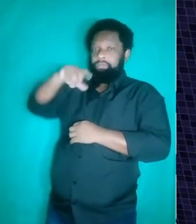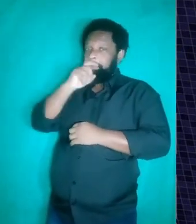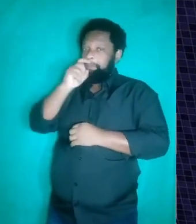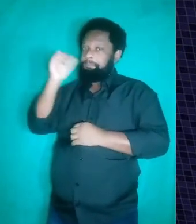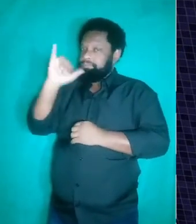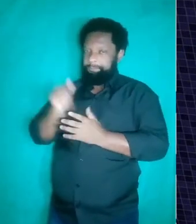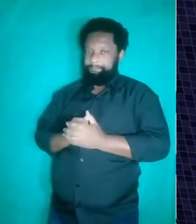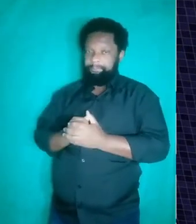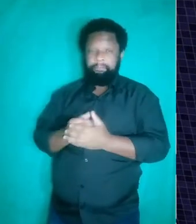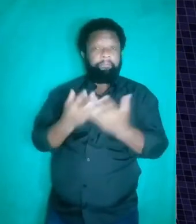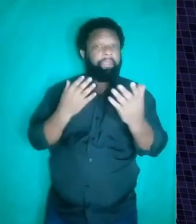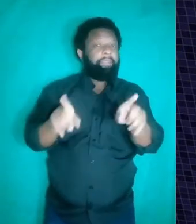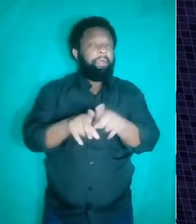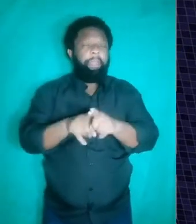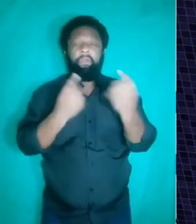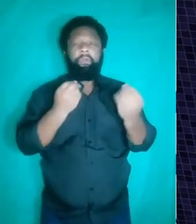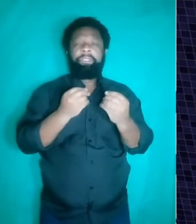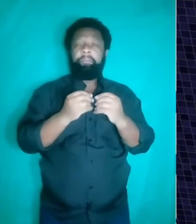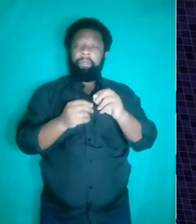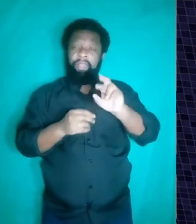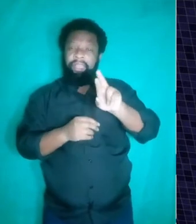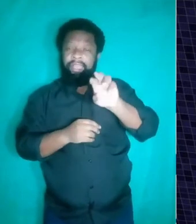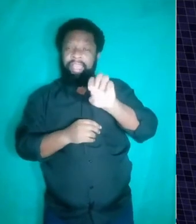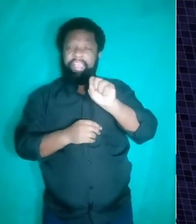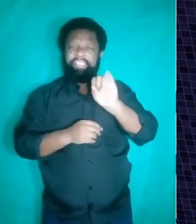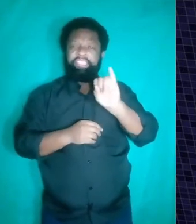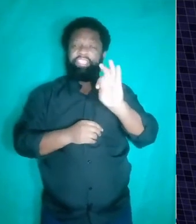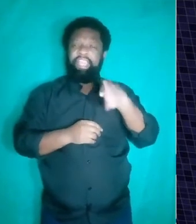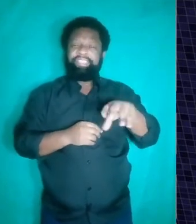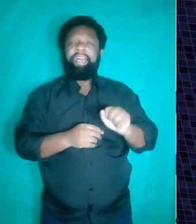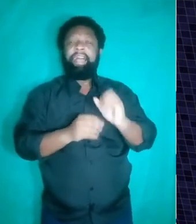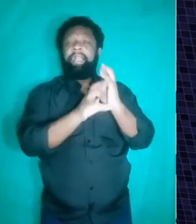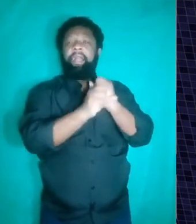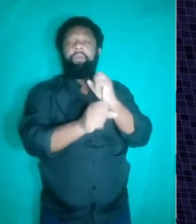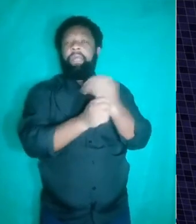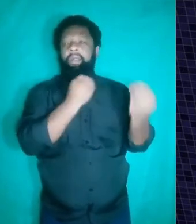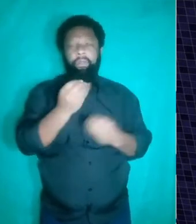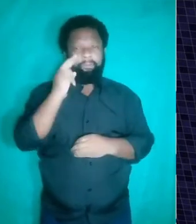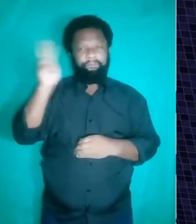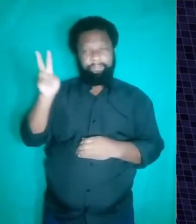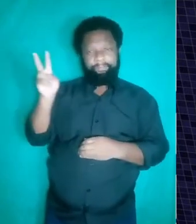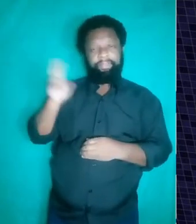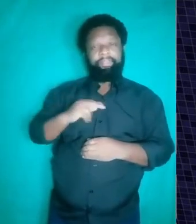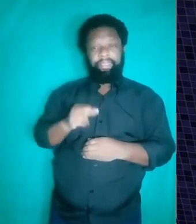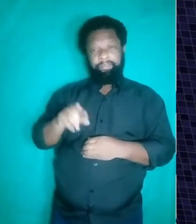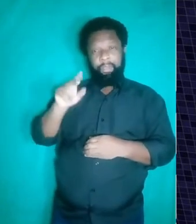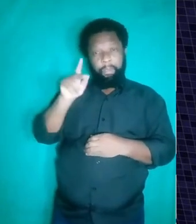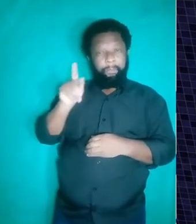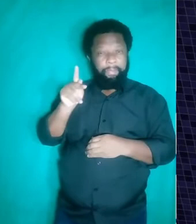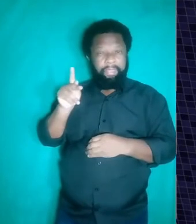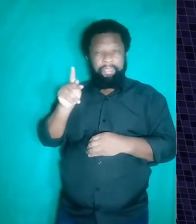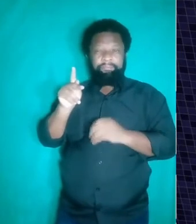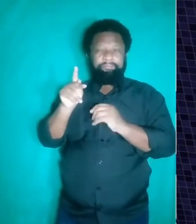E uma coisa importante pra gente falar é como se calcula o valor da resistência de qualquer resistor, que é Rho, isso aqui é o Rho, é uma